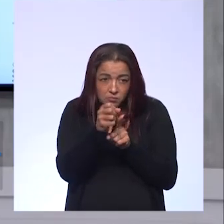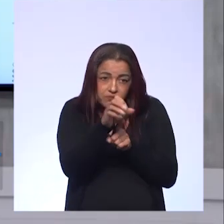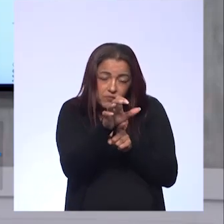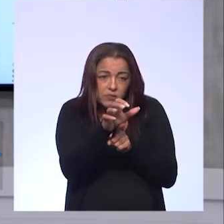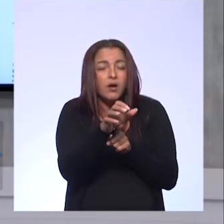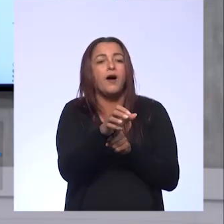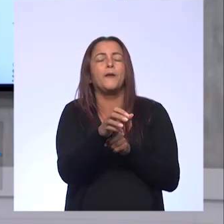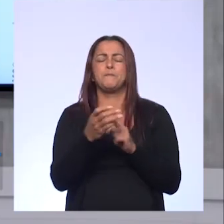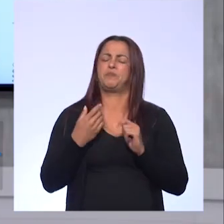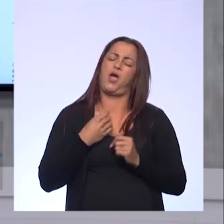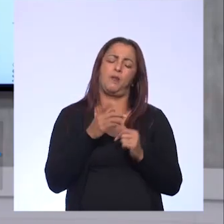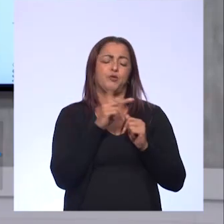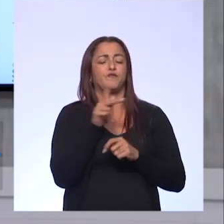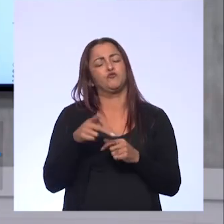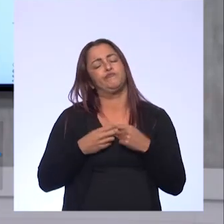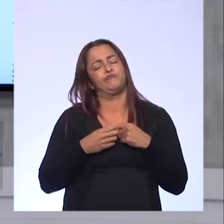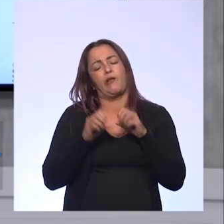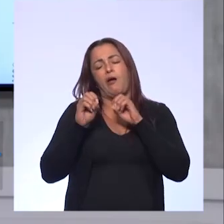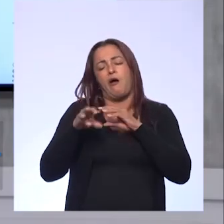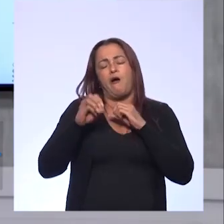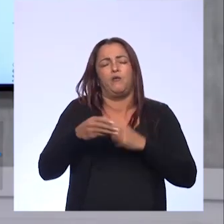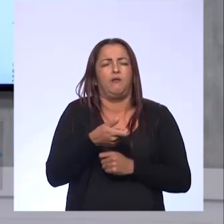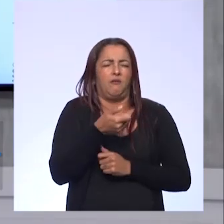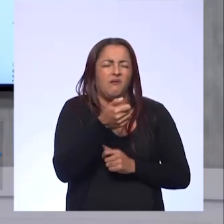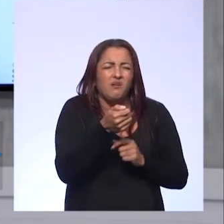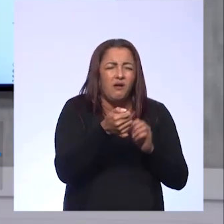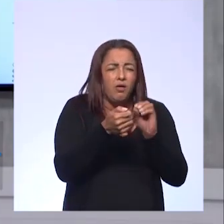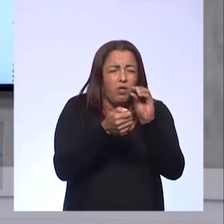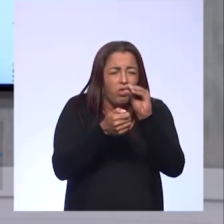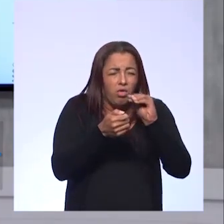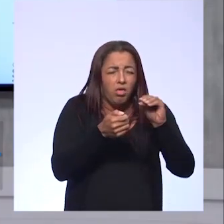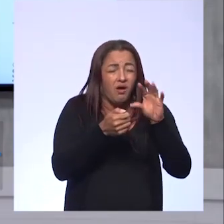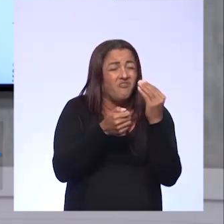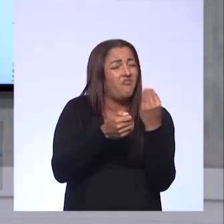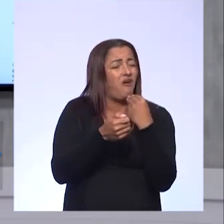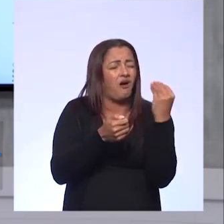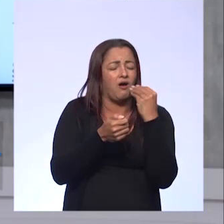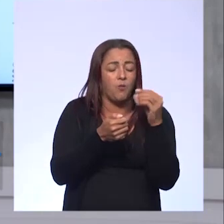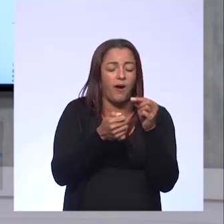meu computador tava com brilho com a lusolaser